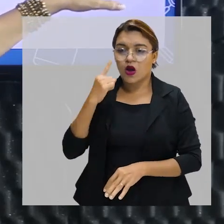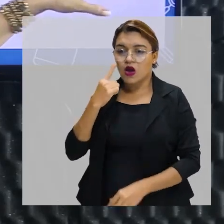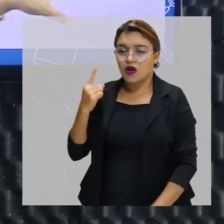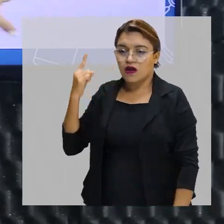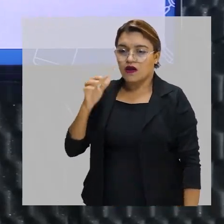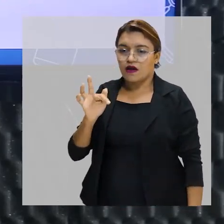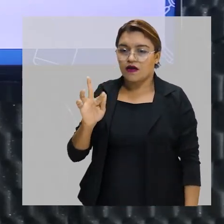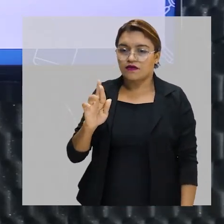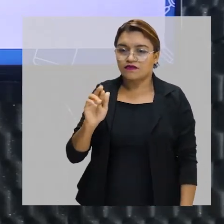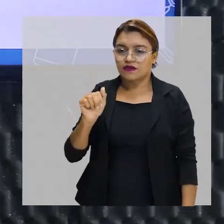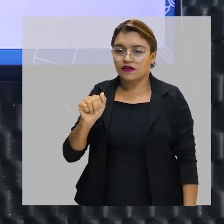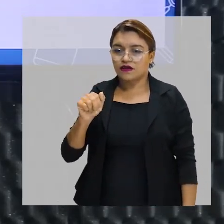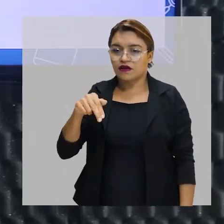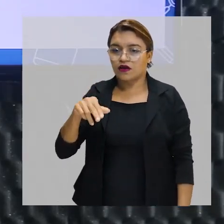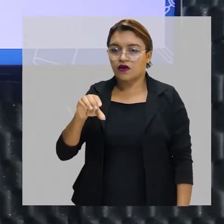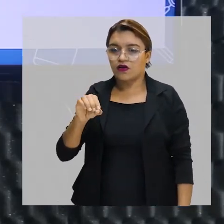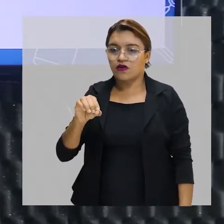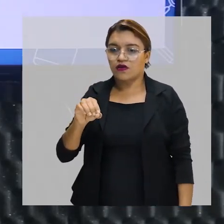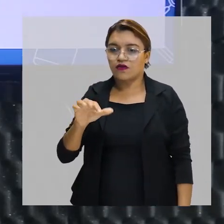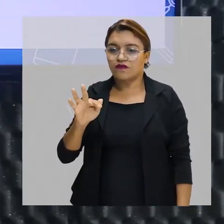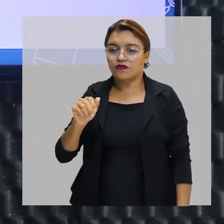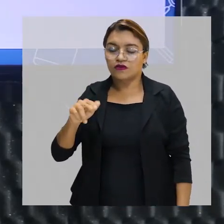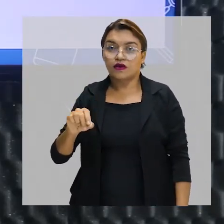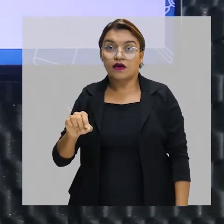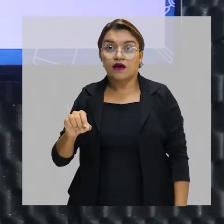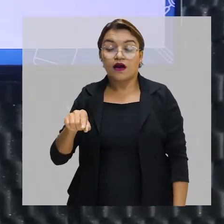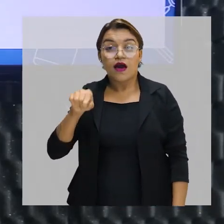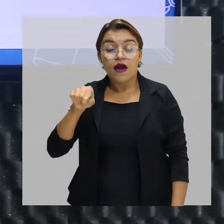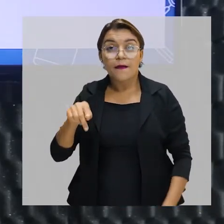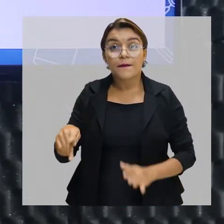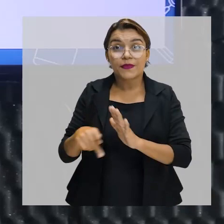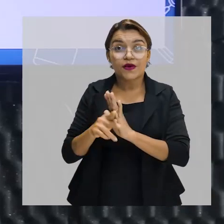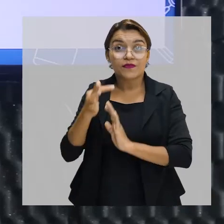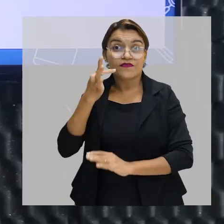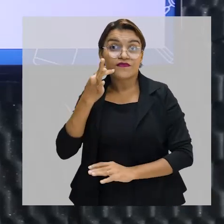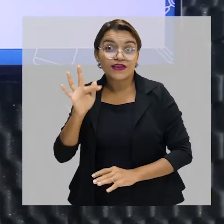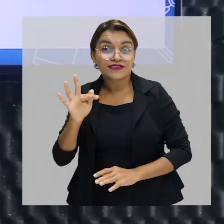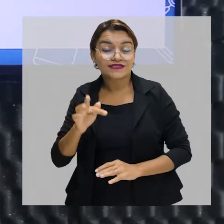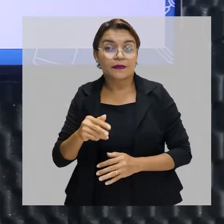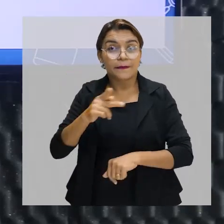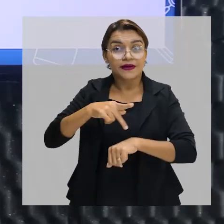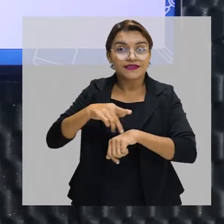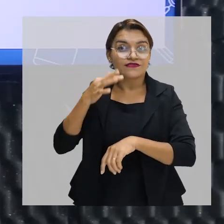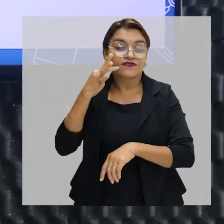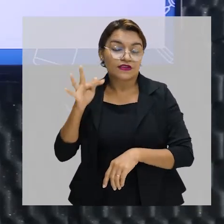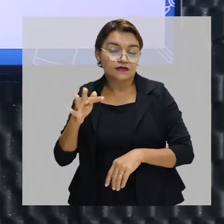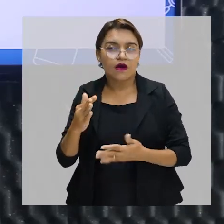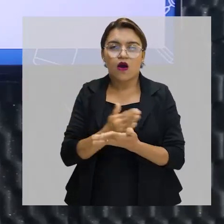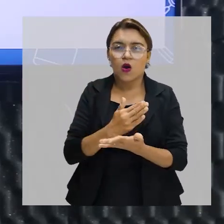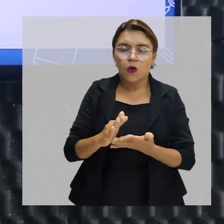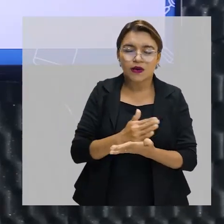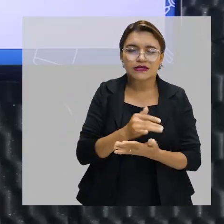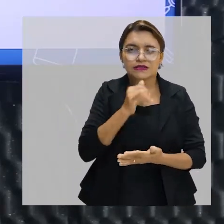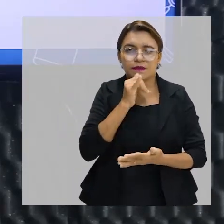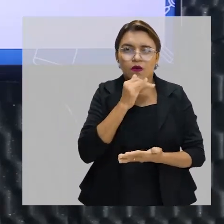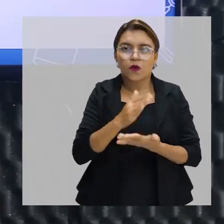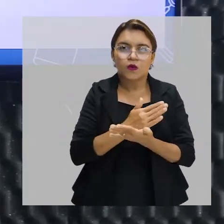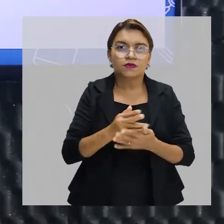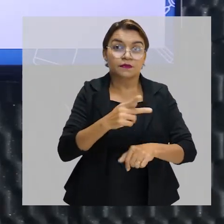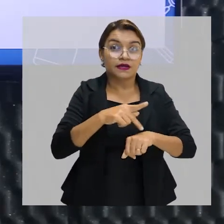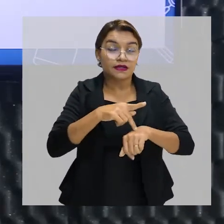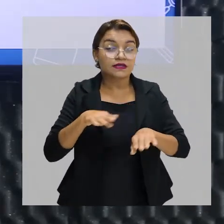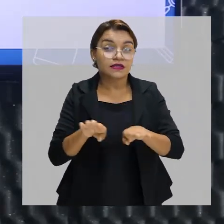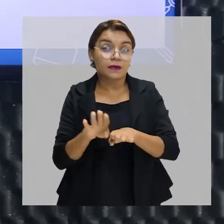francófona. Francófona vem de França. Então, alguns países, além do Brasil,